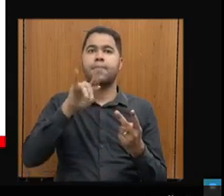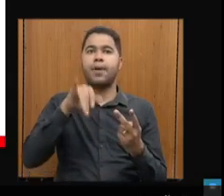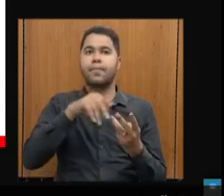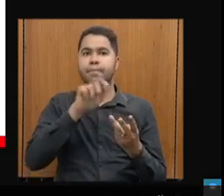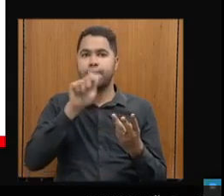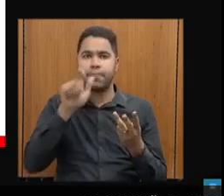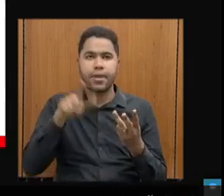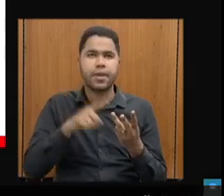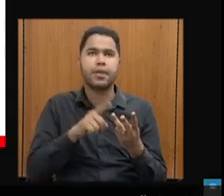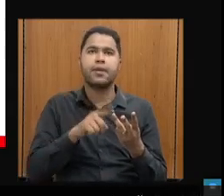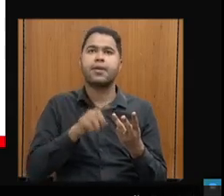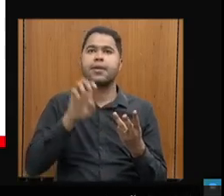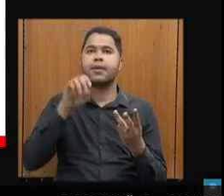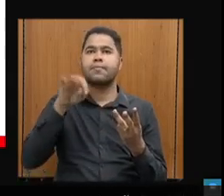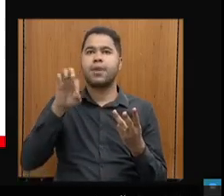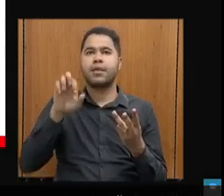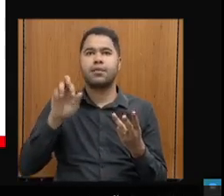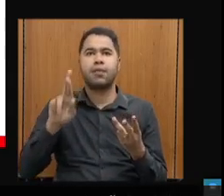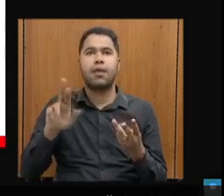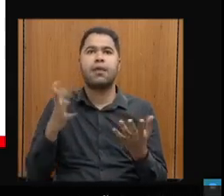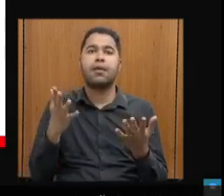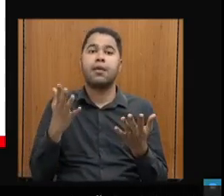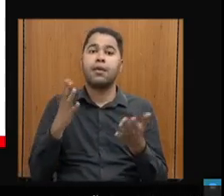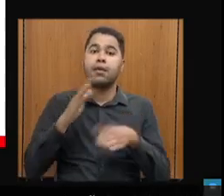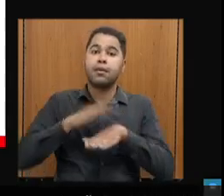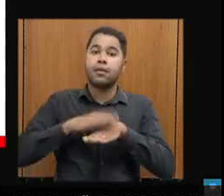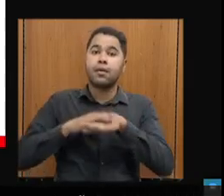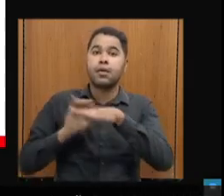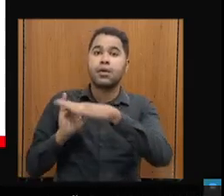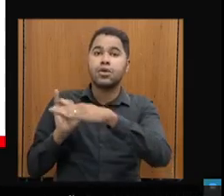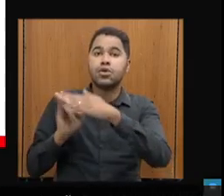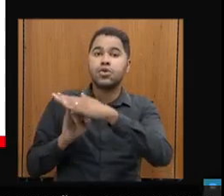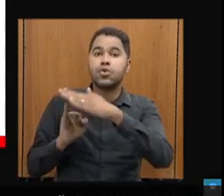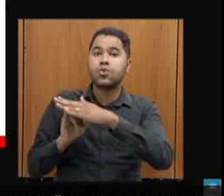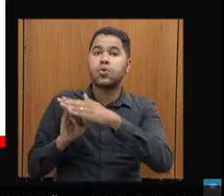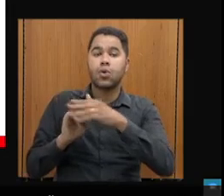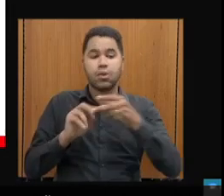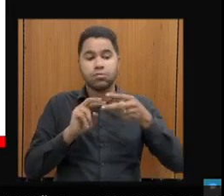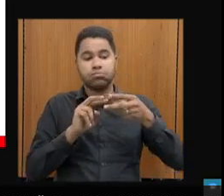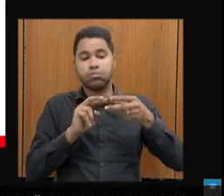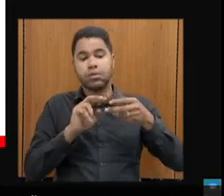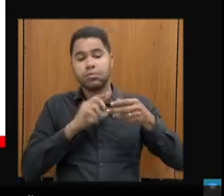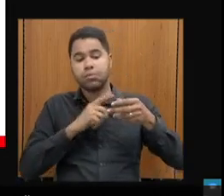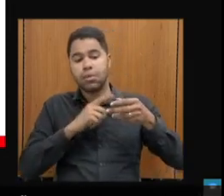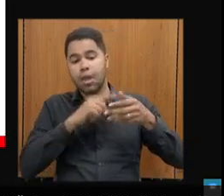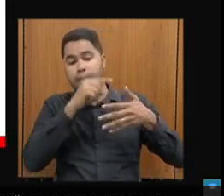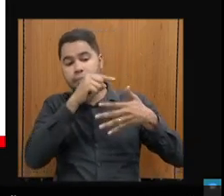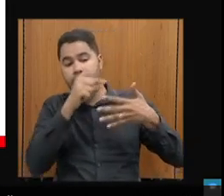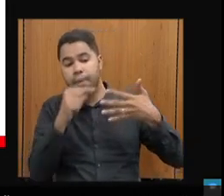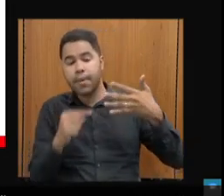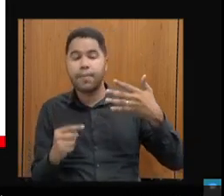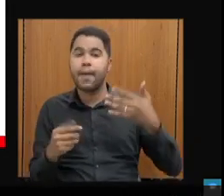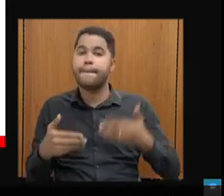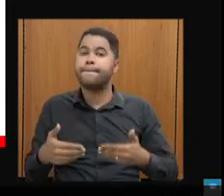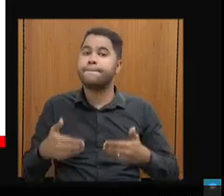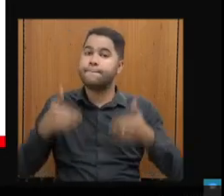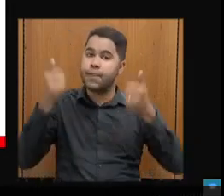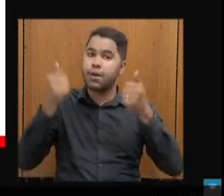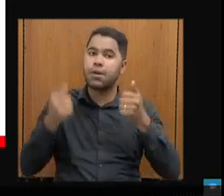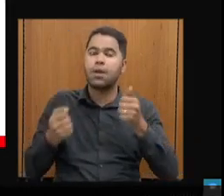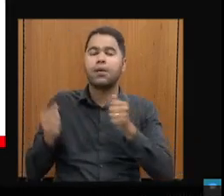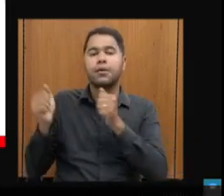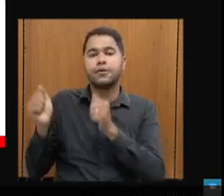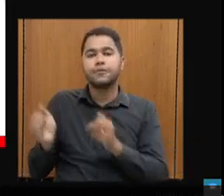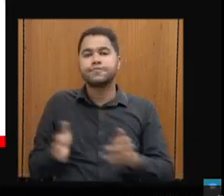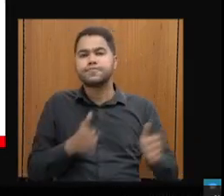dentre outras instituições que tem ali no seu DNA é formas de melhorar a produção